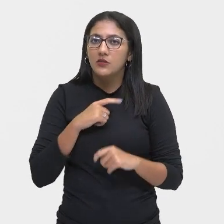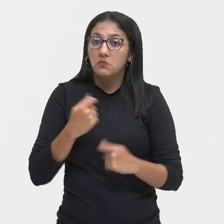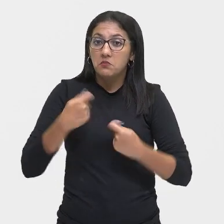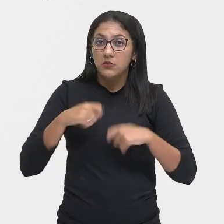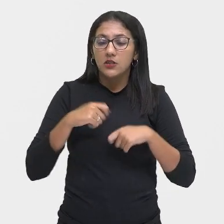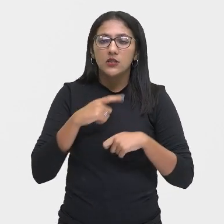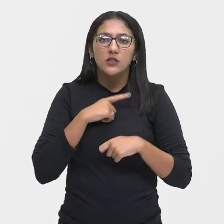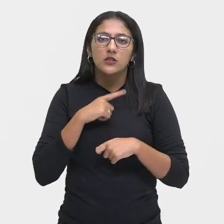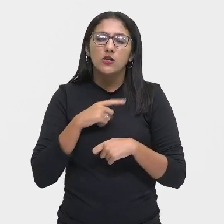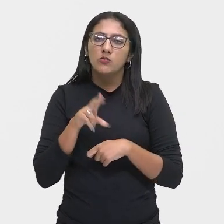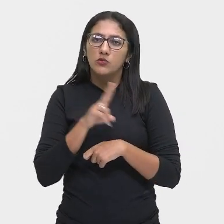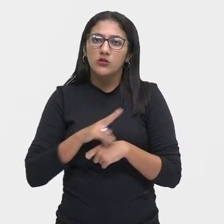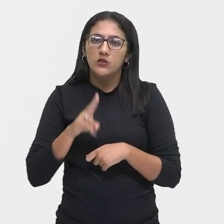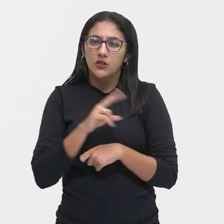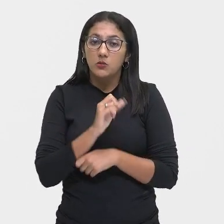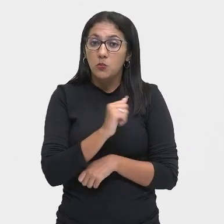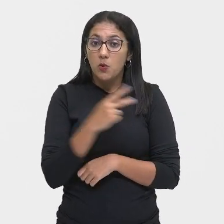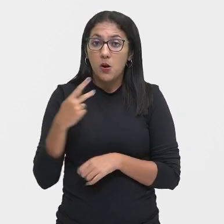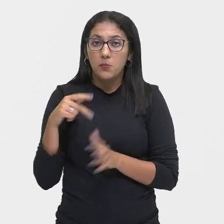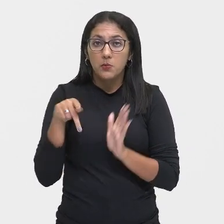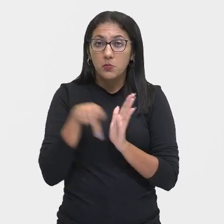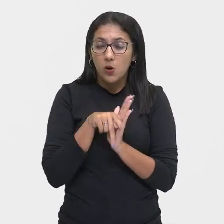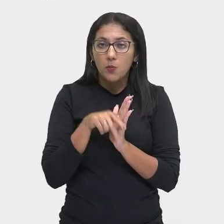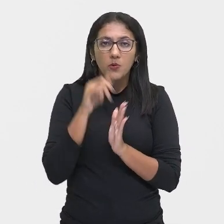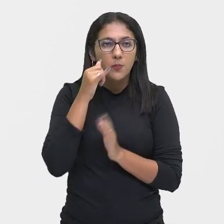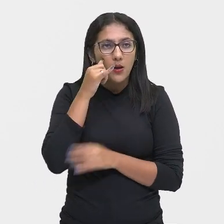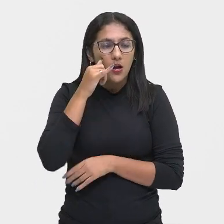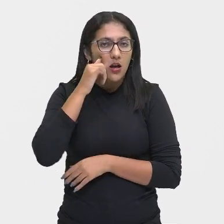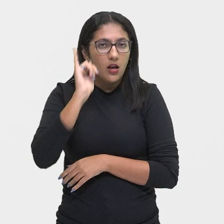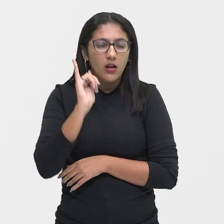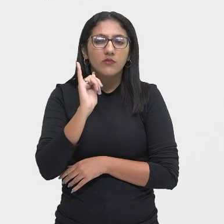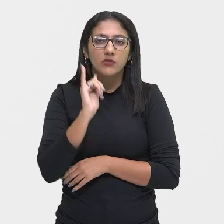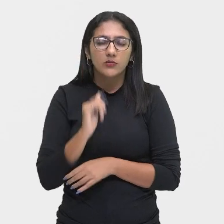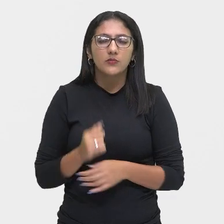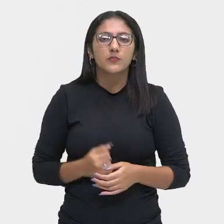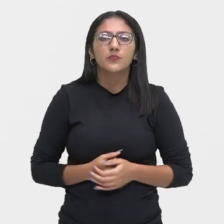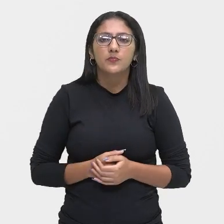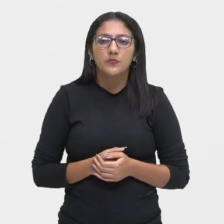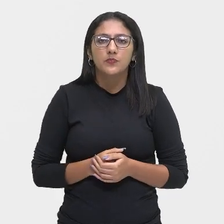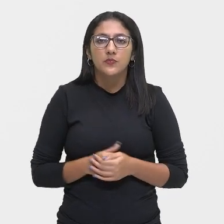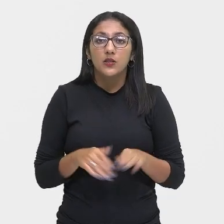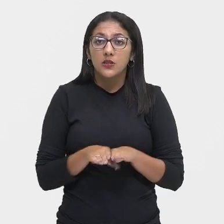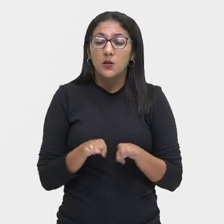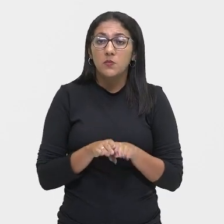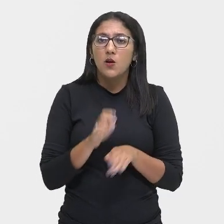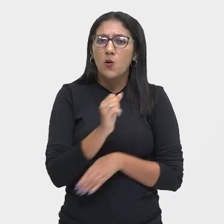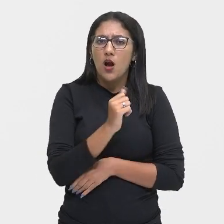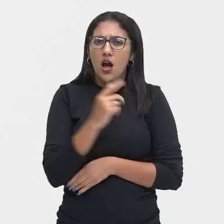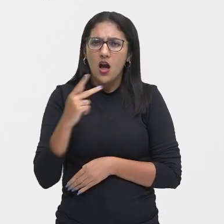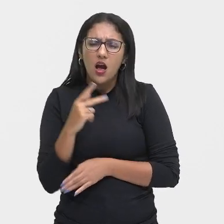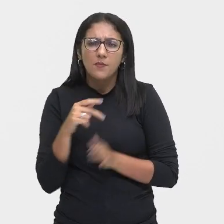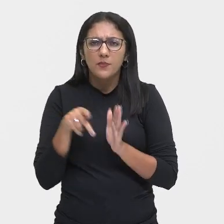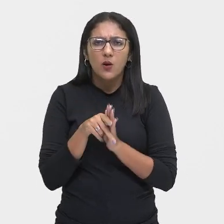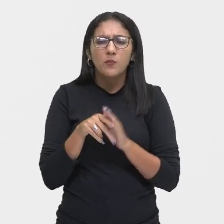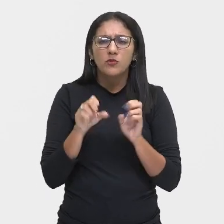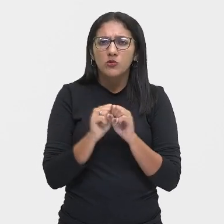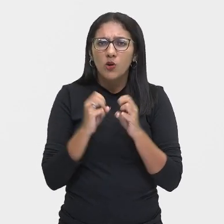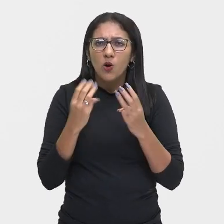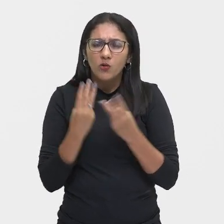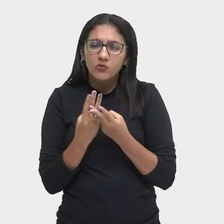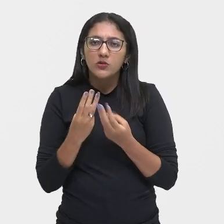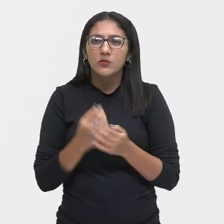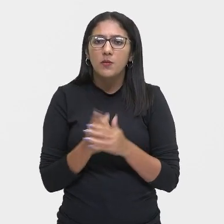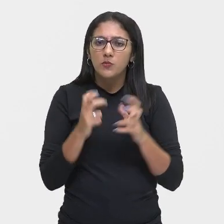um antivírus instalado no computador e que os programas ou softwares utilizados para